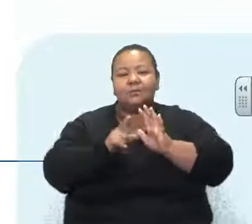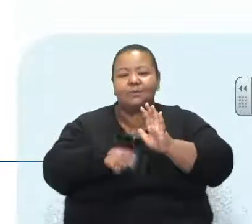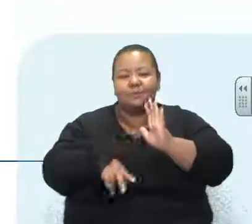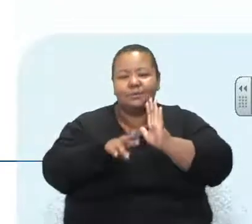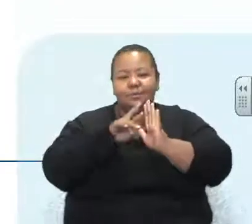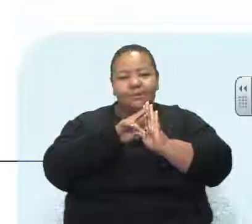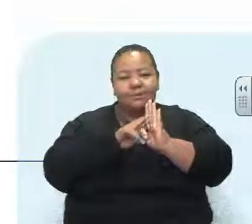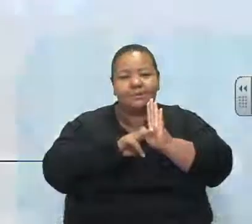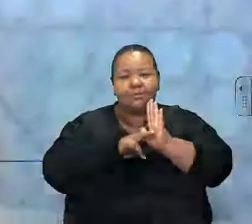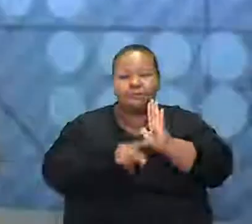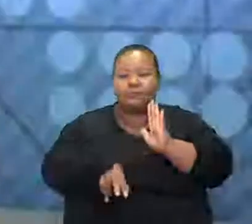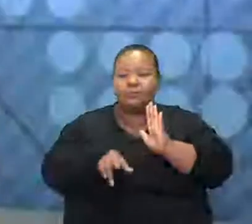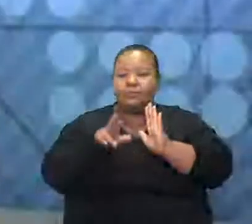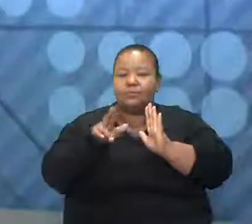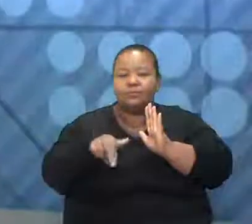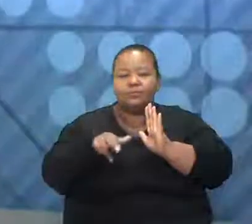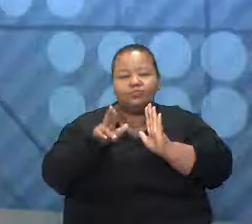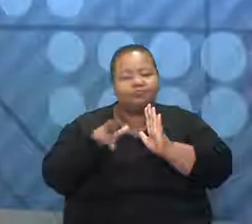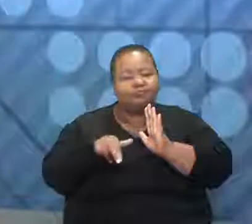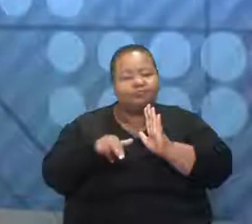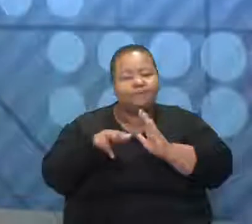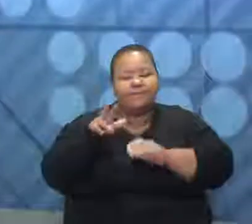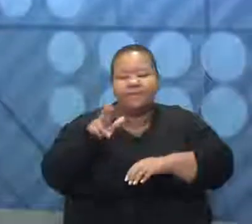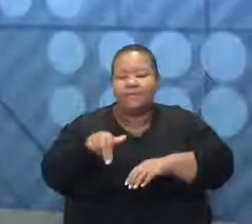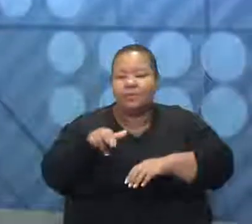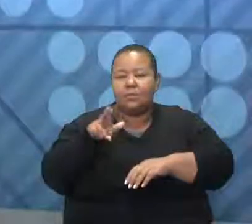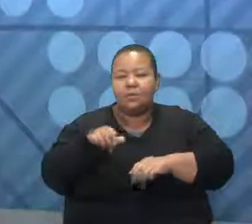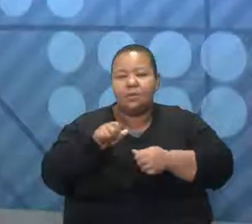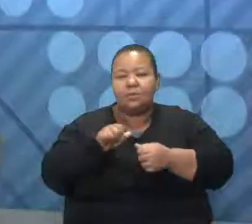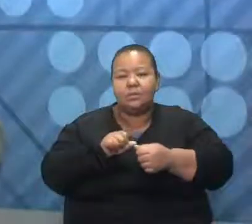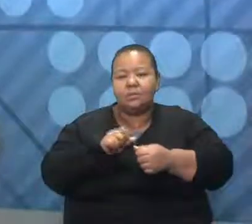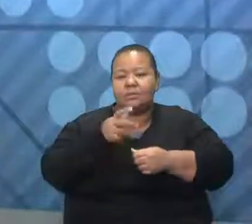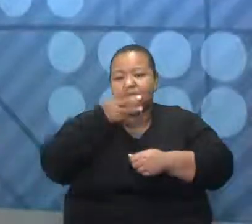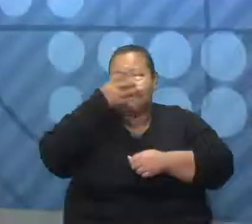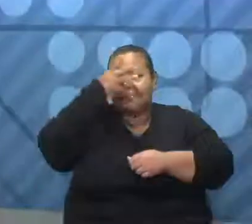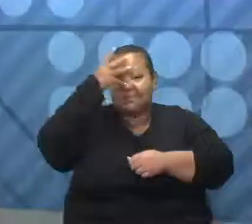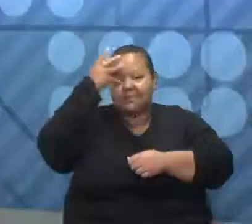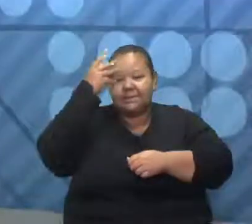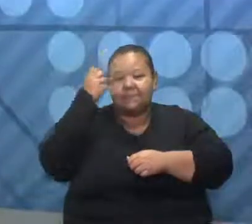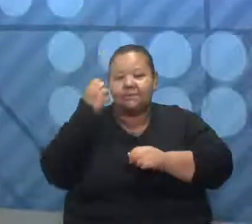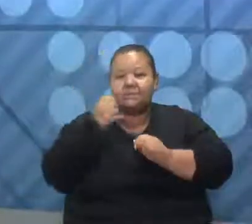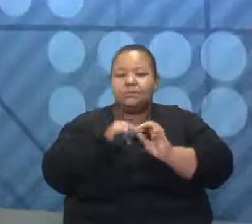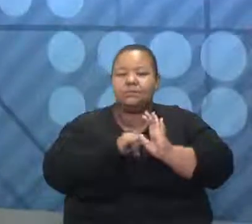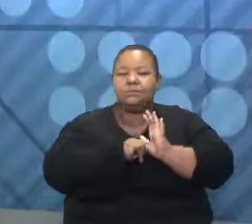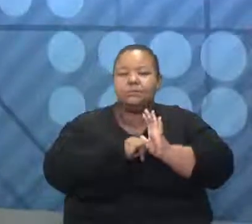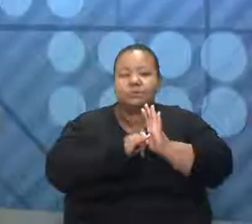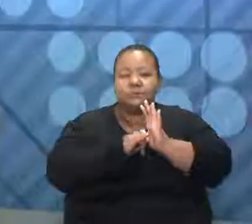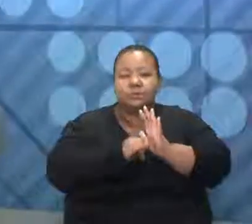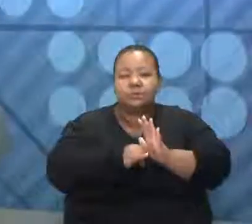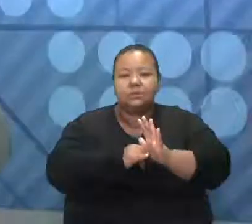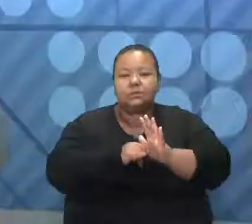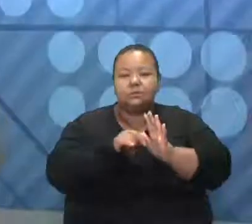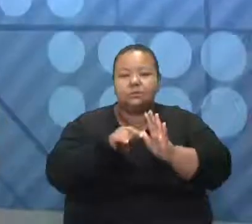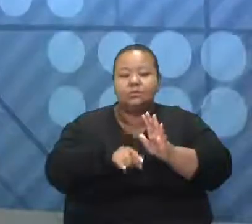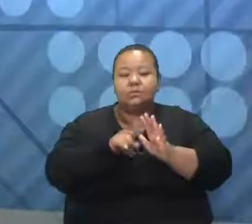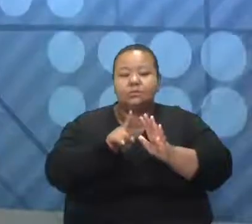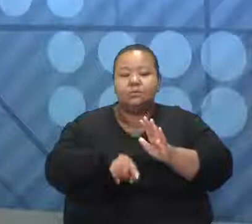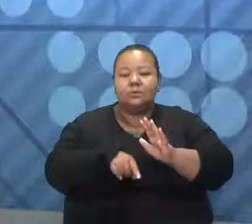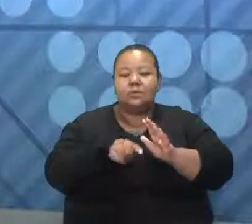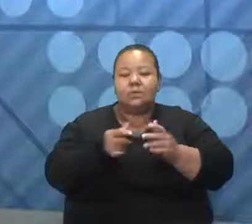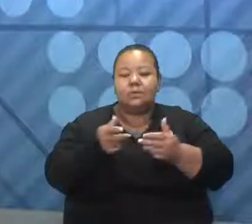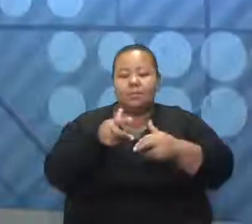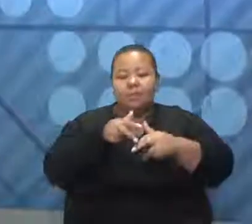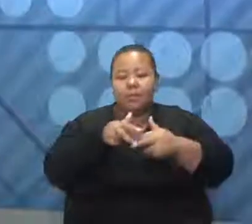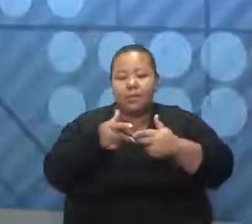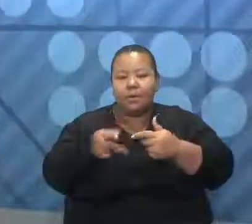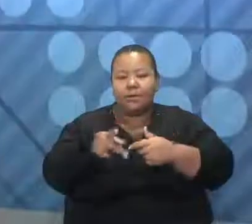relatório. Eu nunca, jamais posso esquecer que meu indicador é uma consequência de uma ação humana,